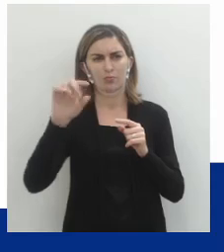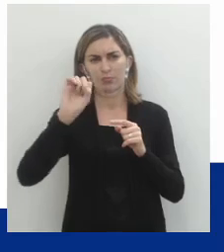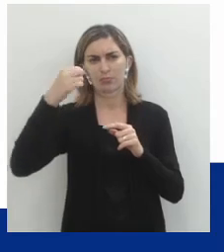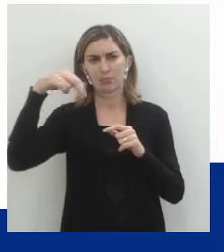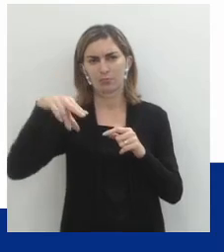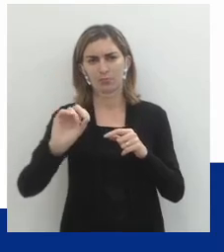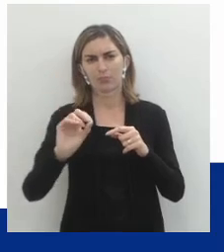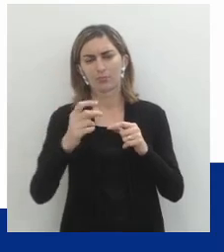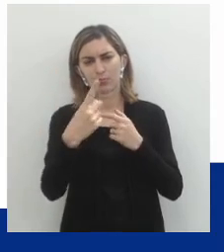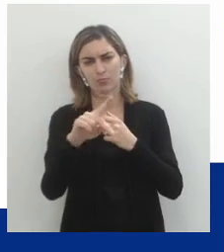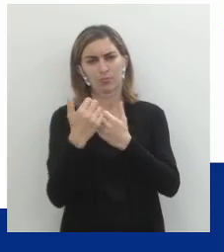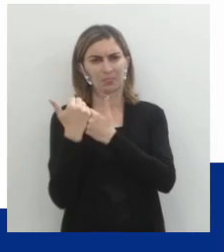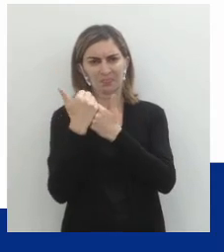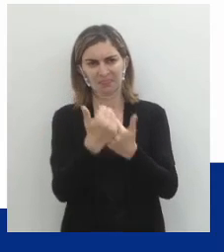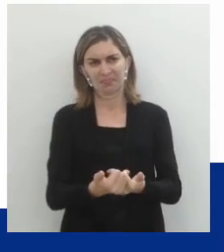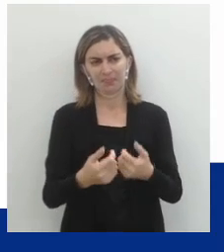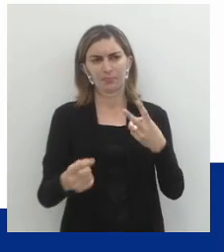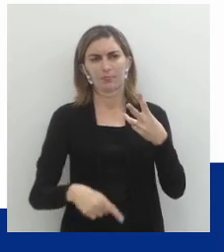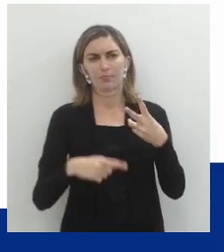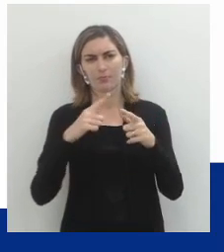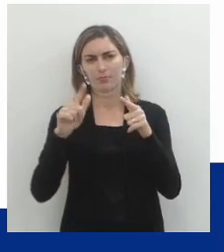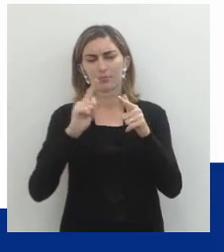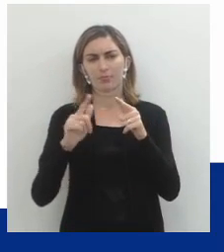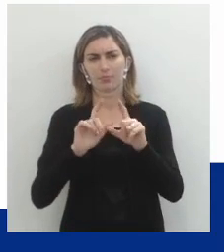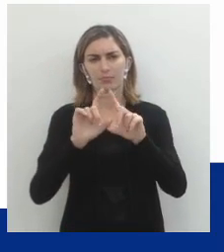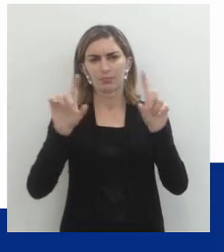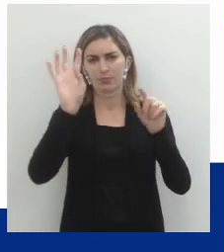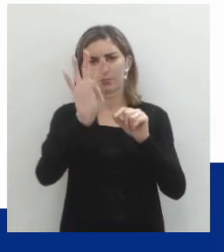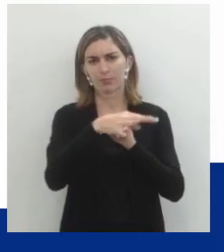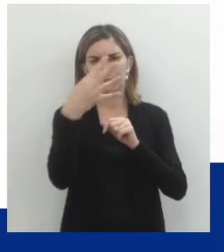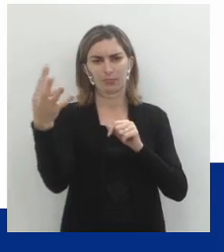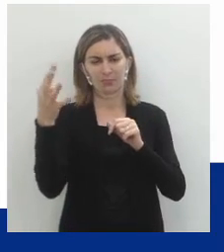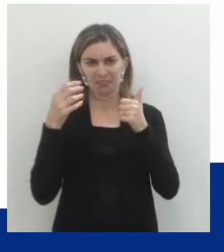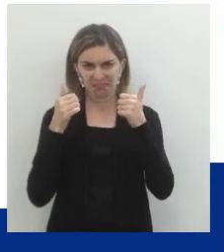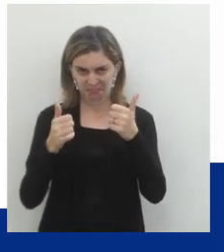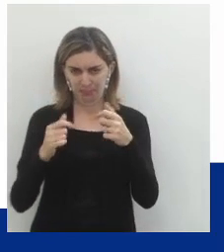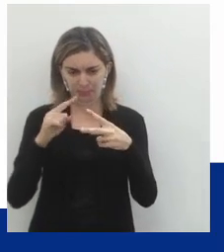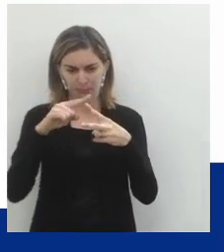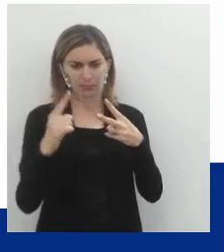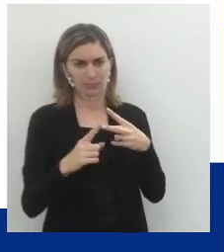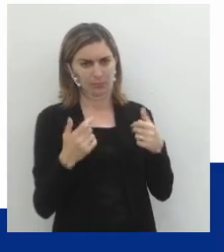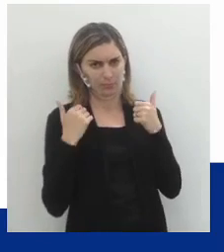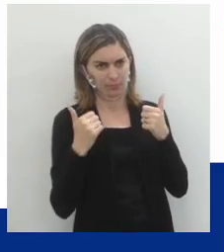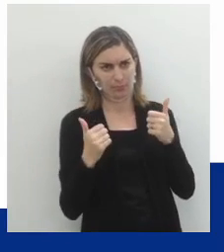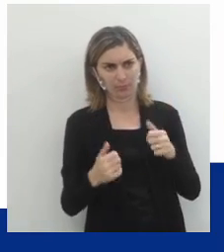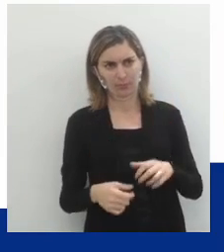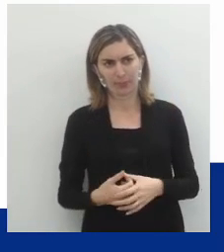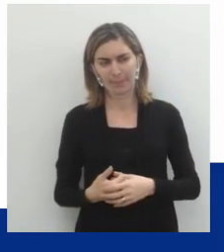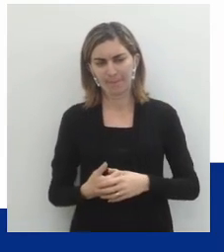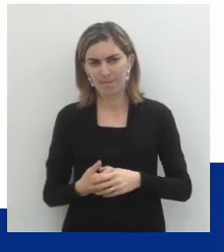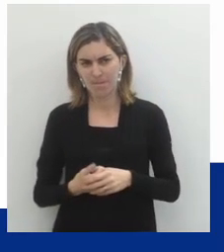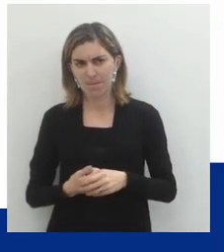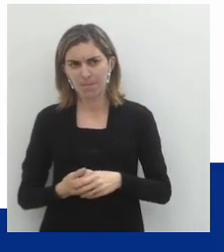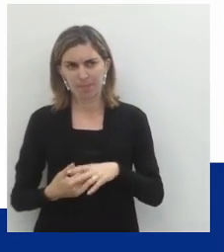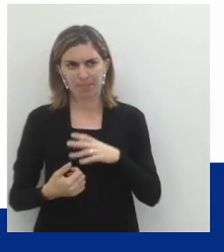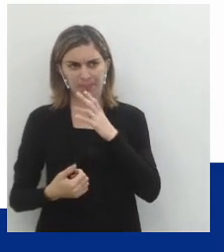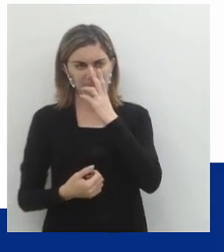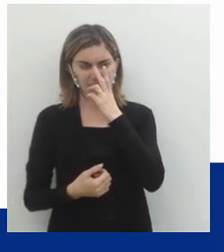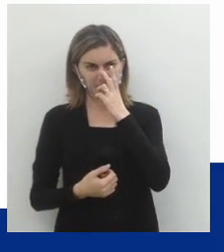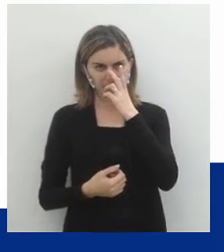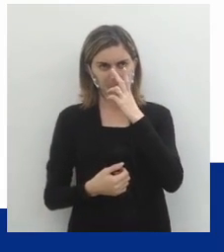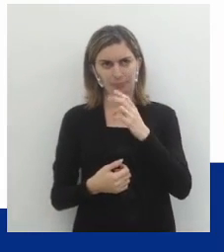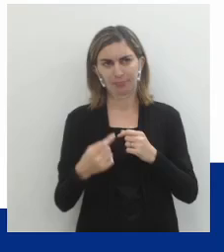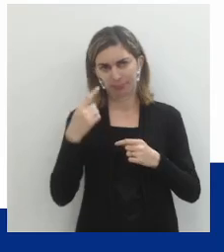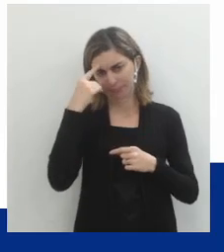seno e suas representações e problemas com tabelas e gráficos, beleza? Então eu vou clicar aqui, vou clicar aqui